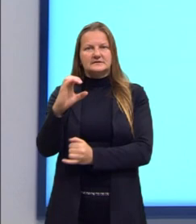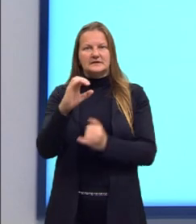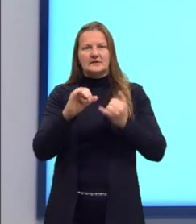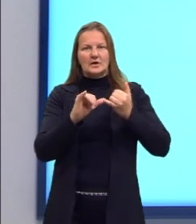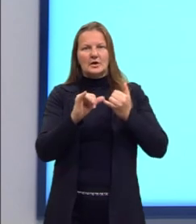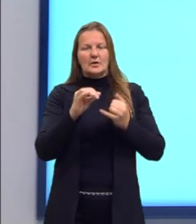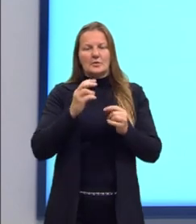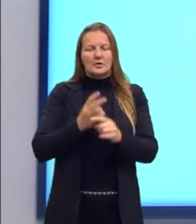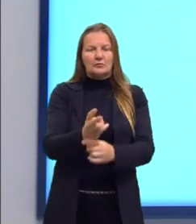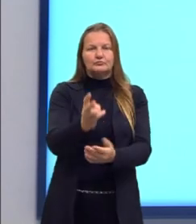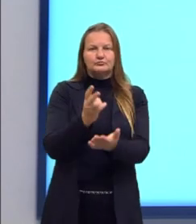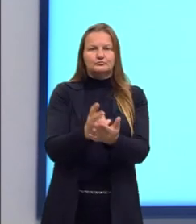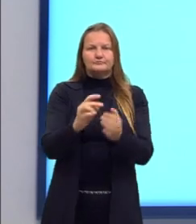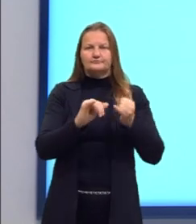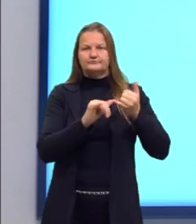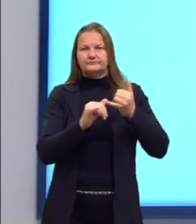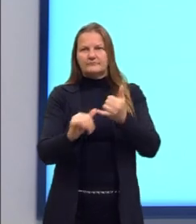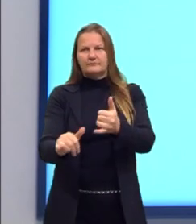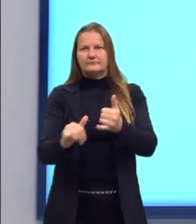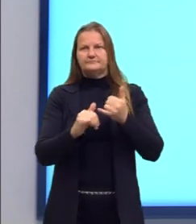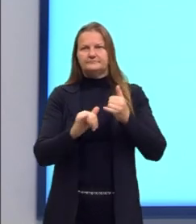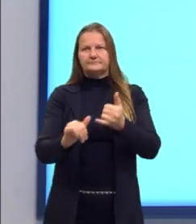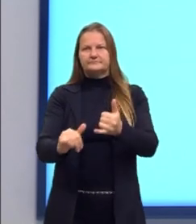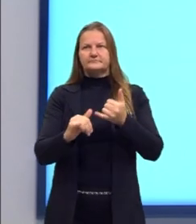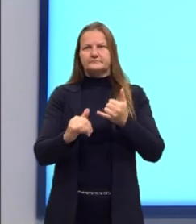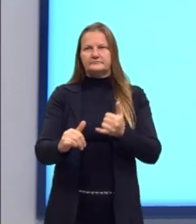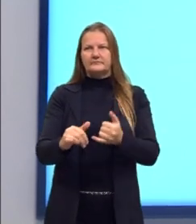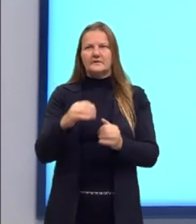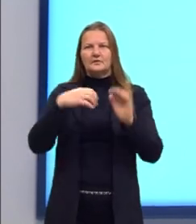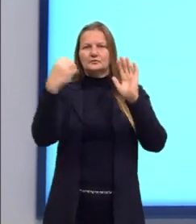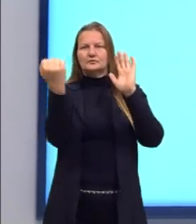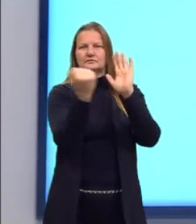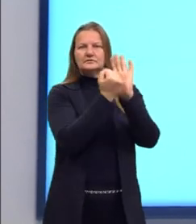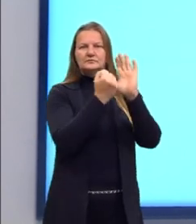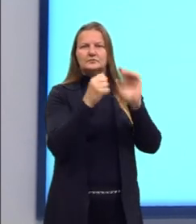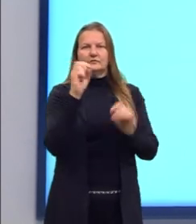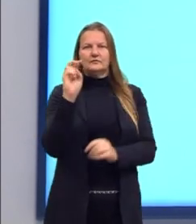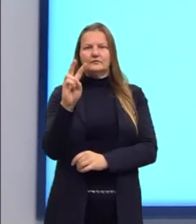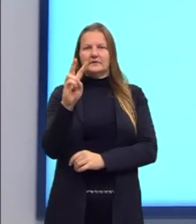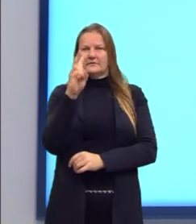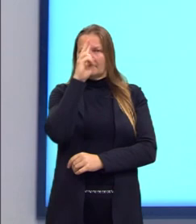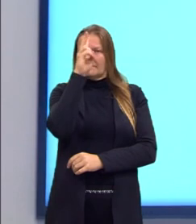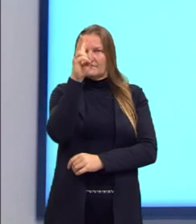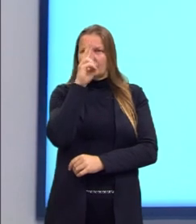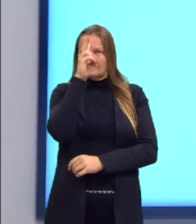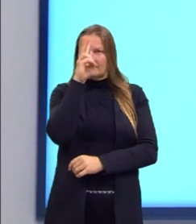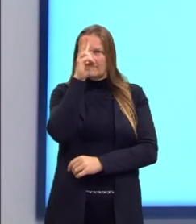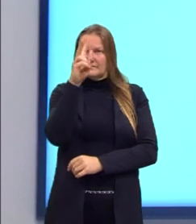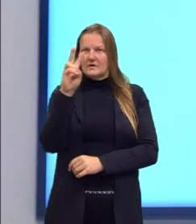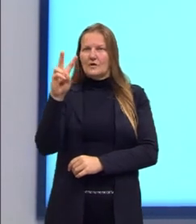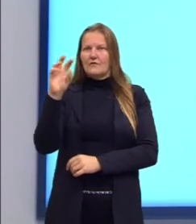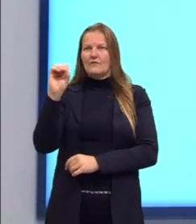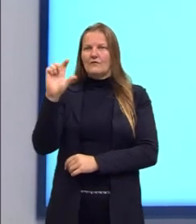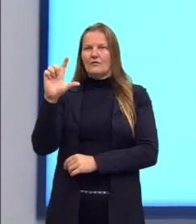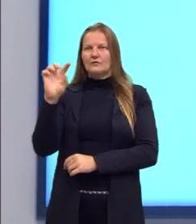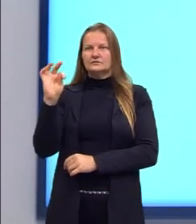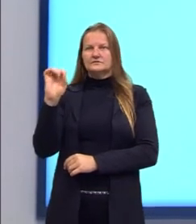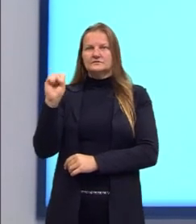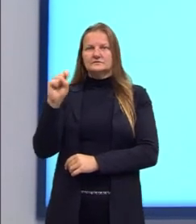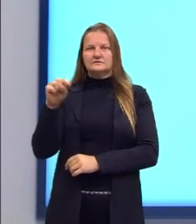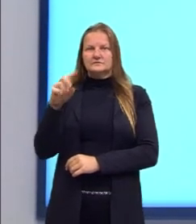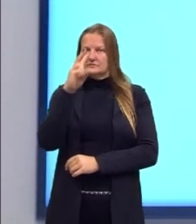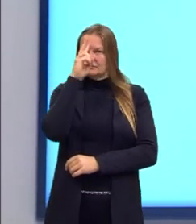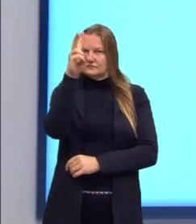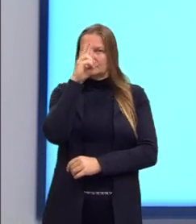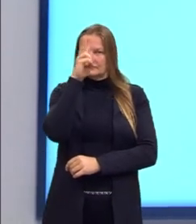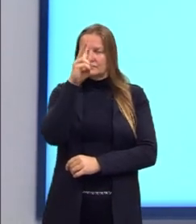é corrente ó e aqui temos até o símbolo né o ver de volts né e